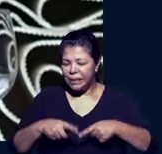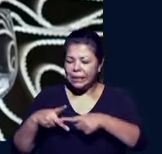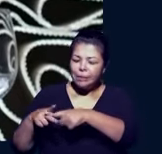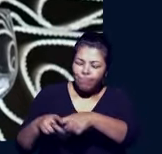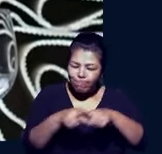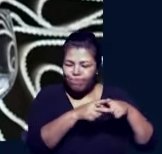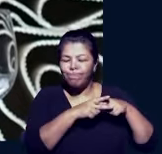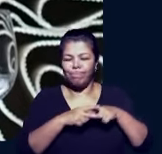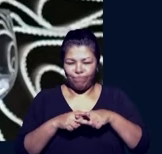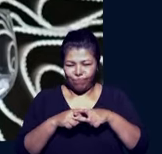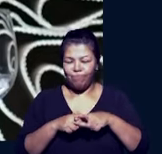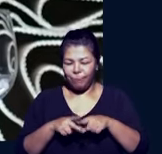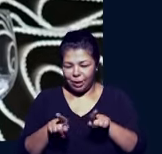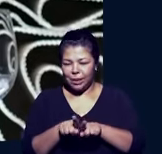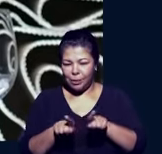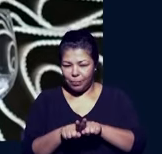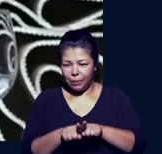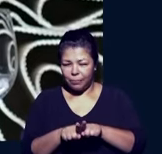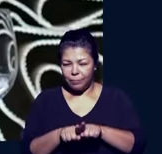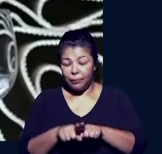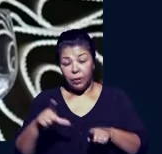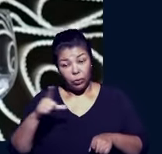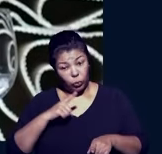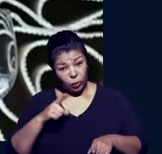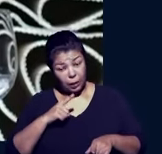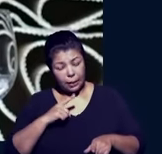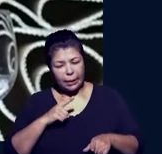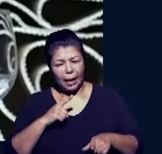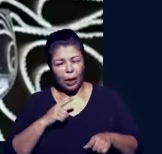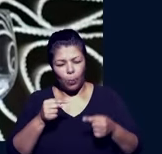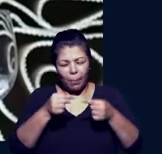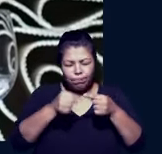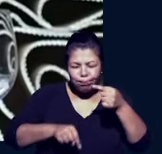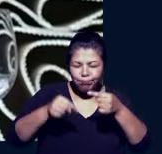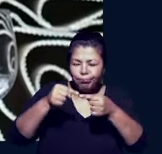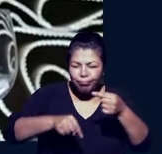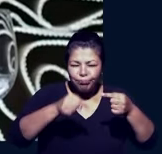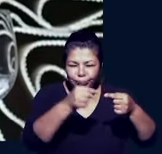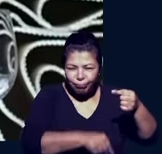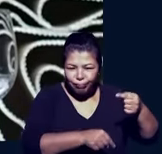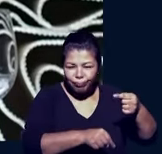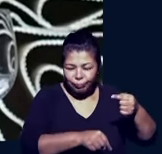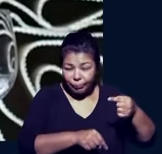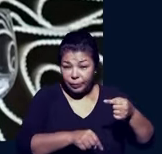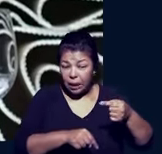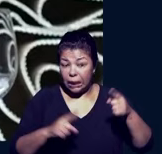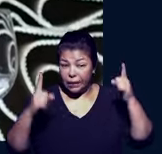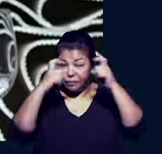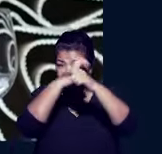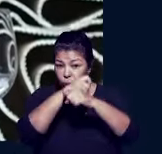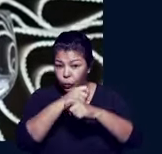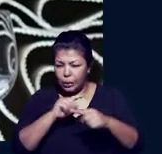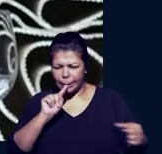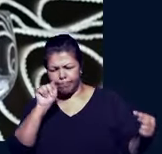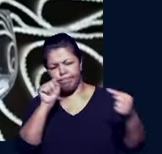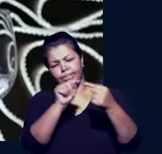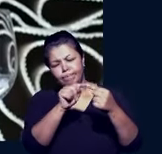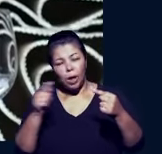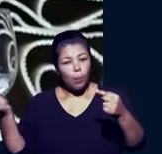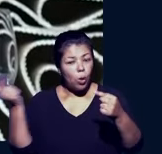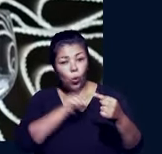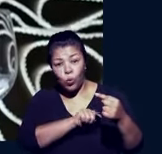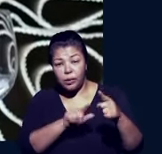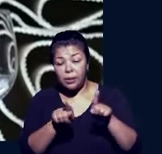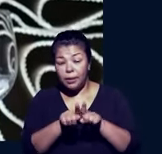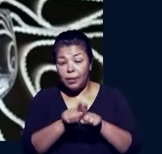gostaria que caminhasse então há uma desconexão há uma dificuldade de Alcançar a meta e há uma dificuldade de